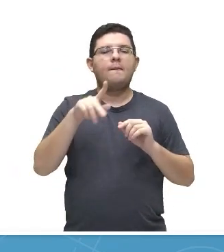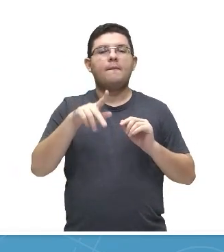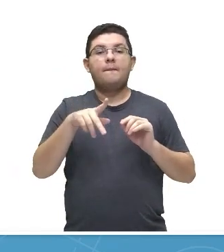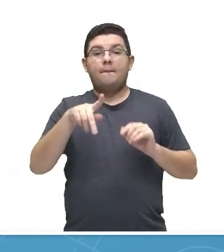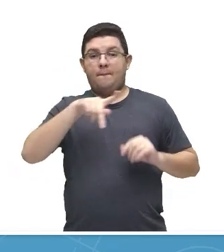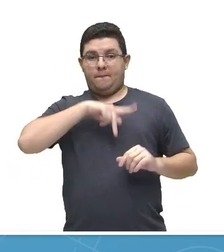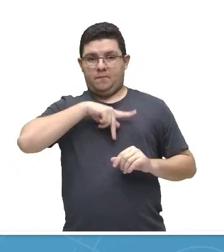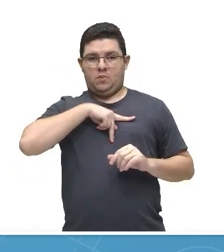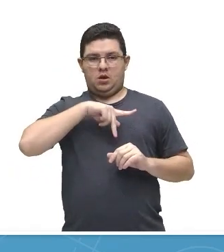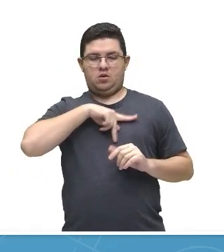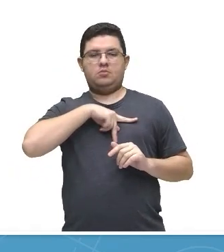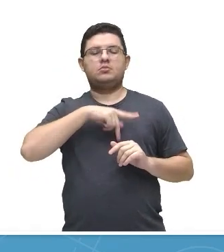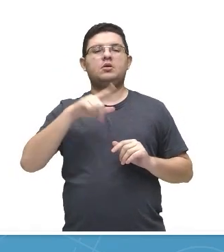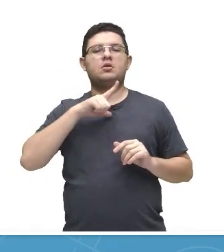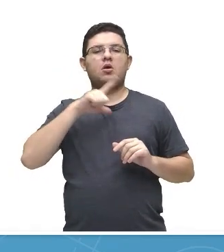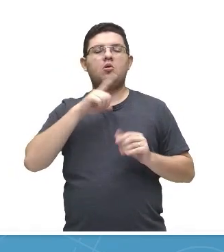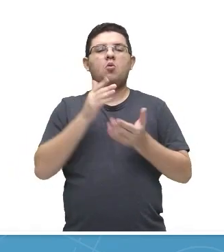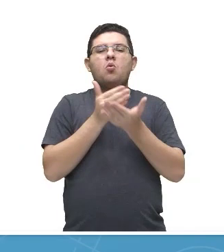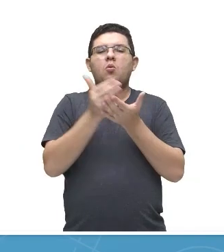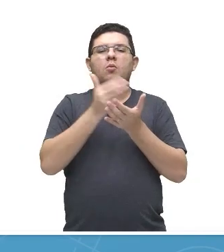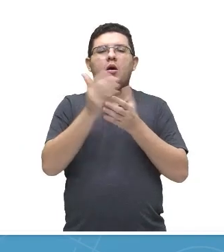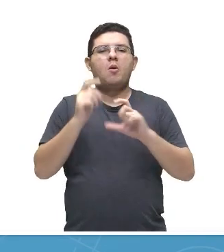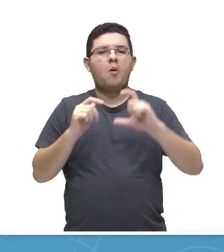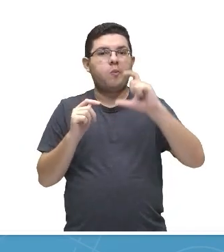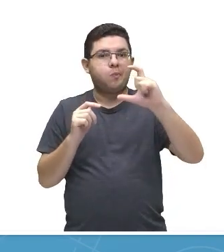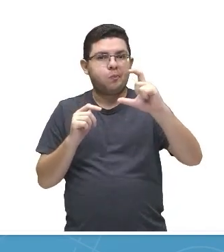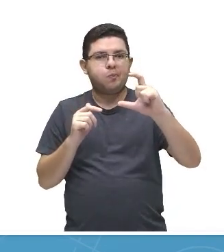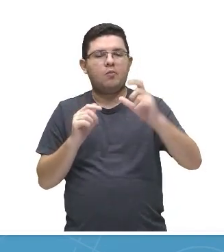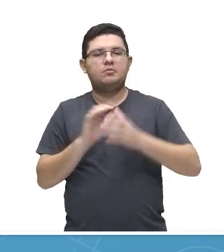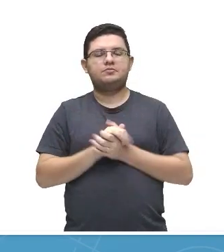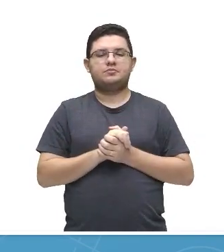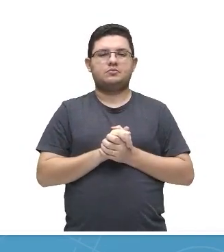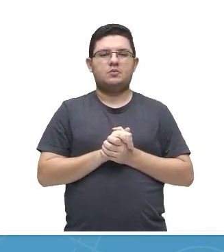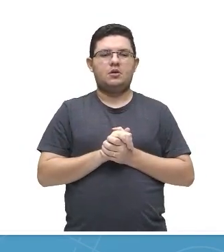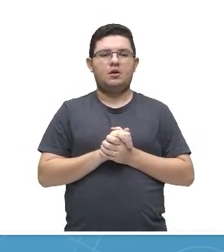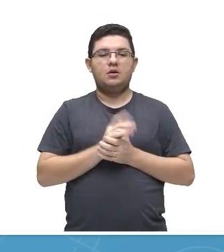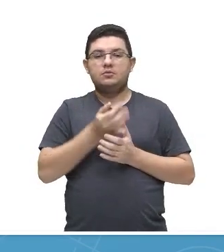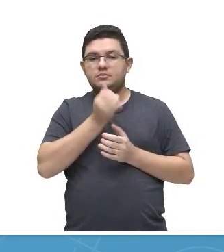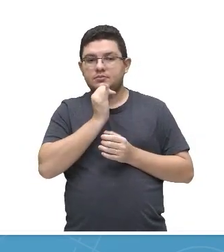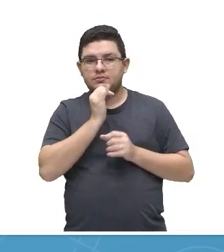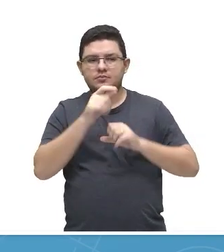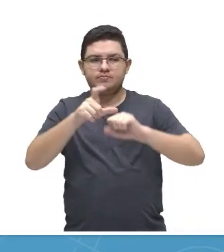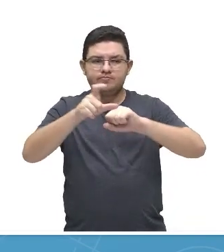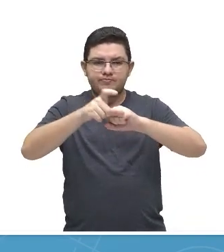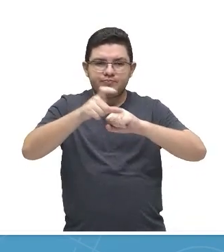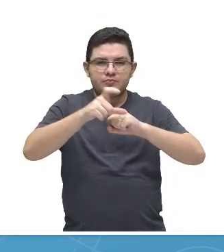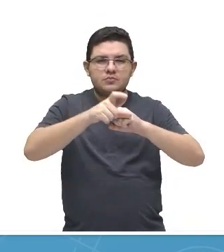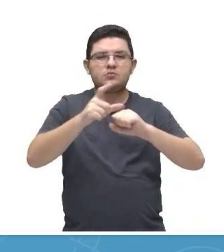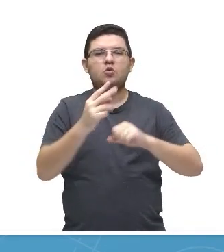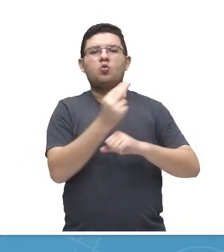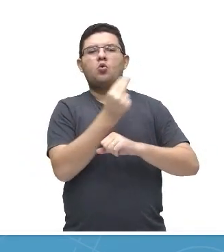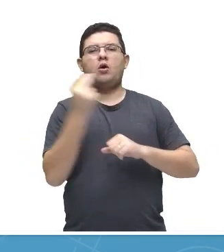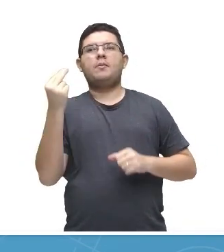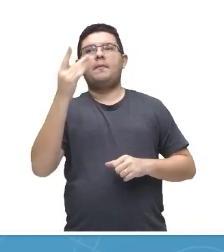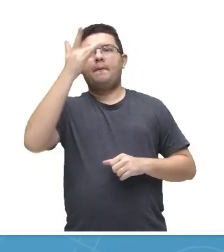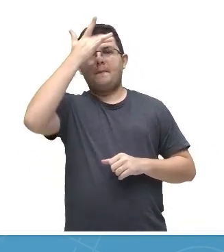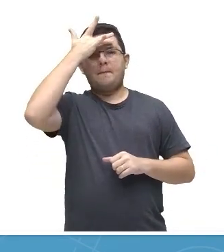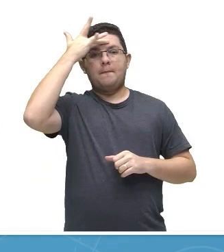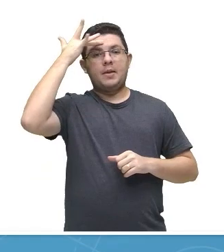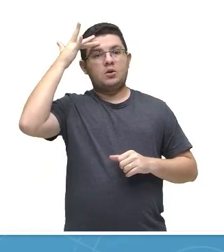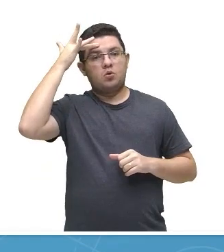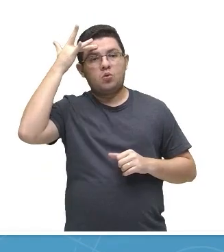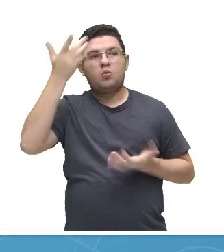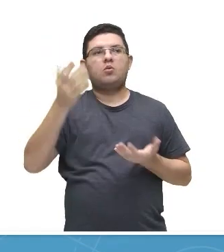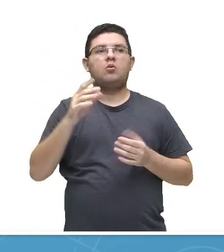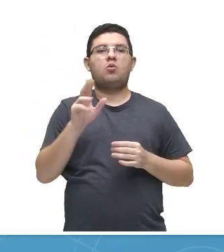inicial maiúscula. Você está iniciando, né, o período ou está colocando o nome de pessoas, do planeta,